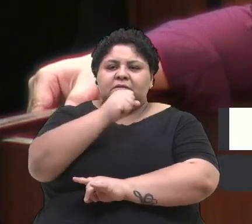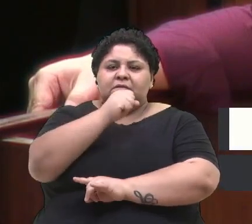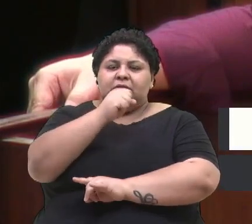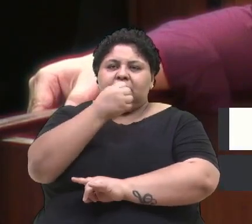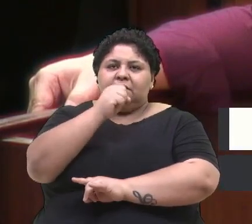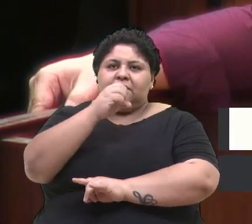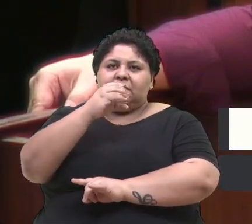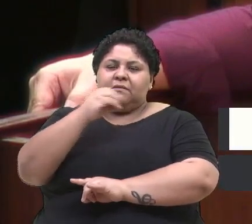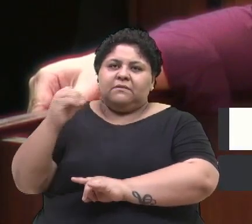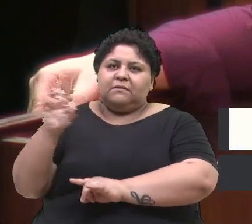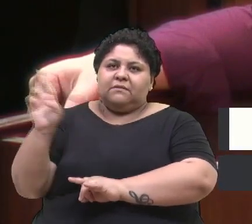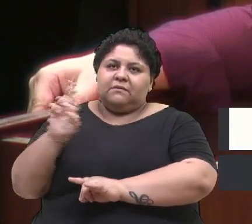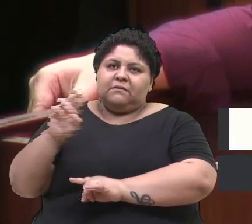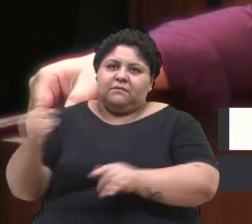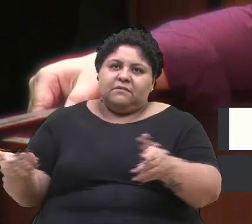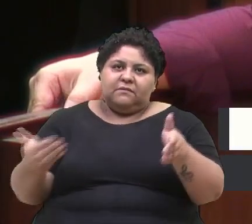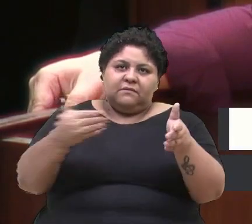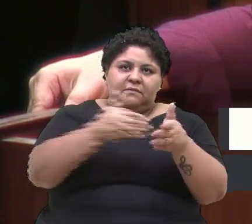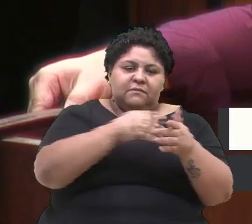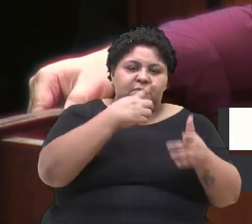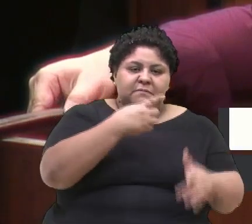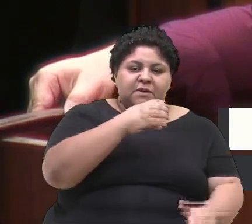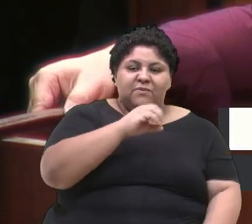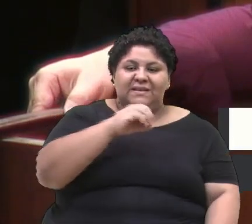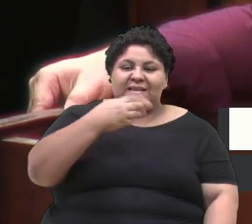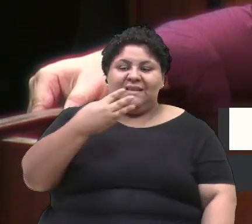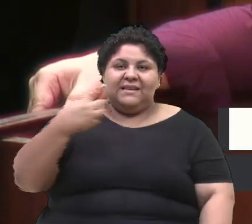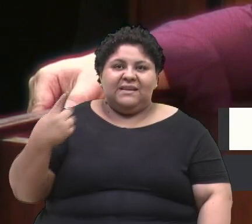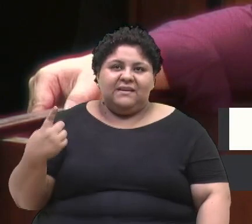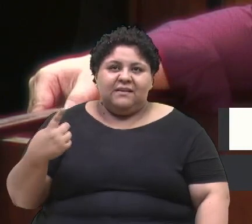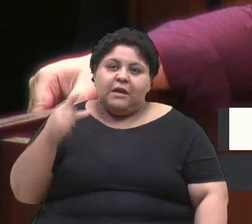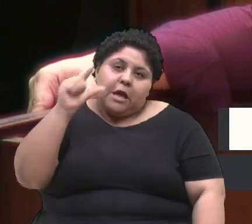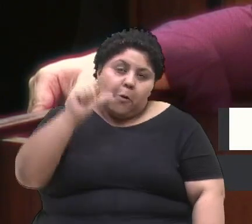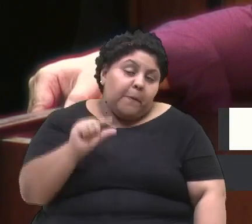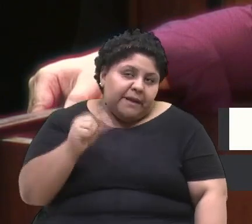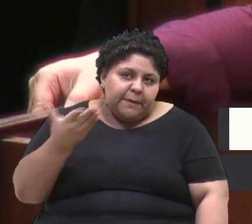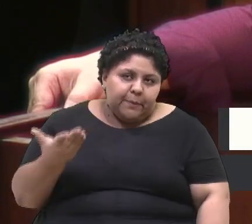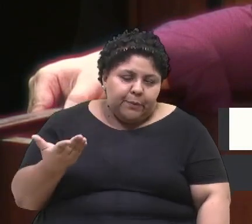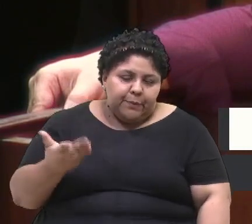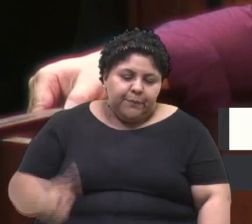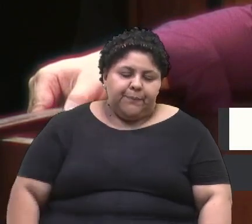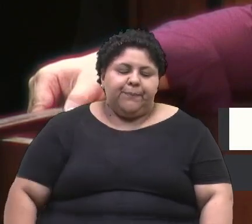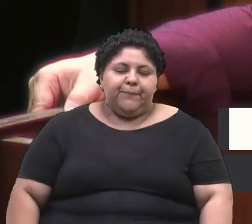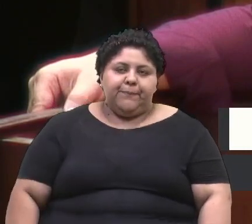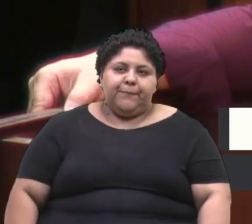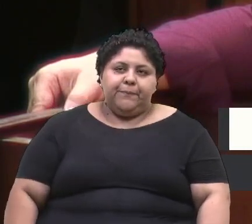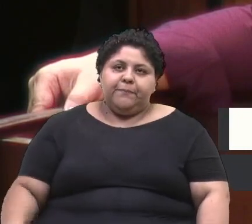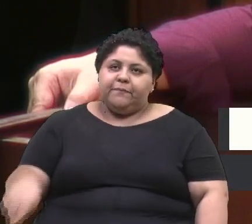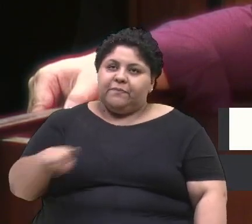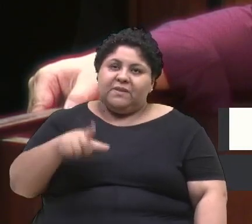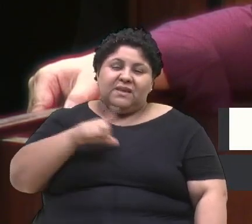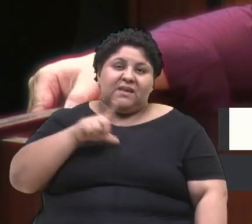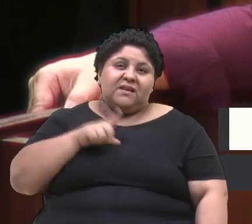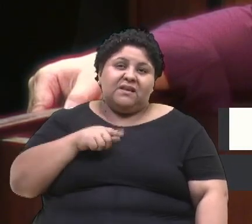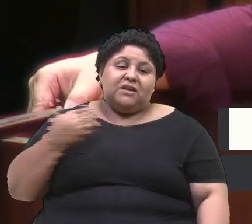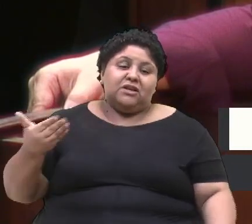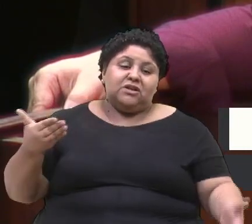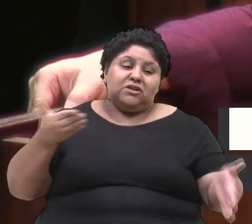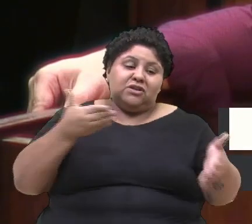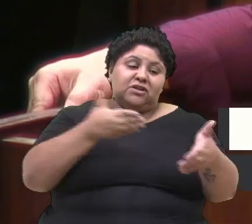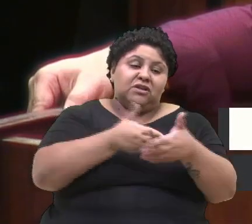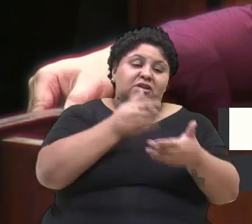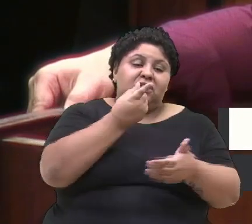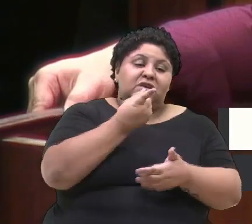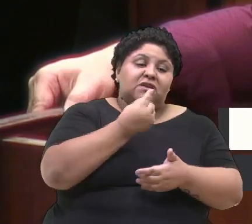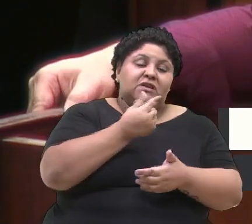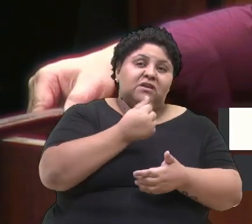vão chegar aos 1.031, no mínimo. E não vai ter condições de chegar ao valor que precisa, no mínimo,